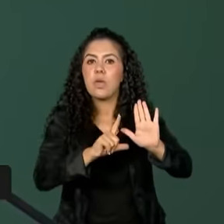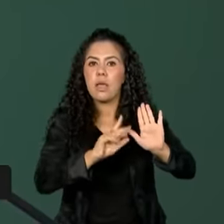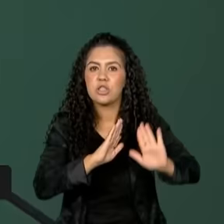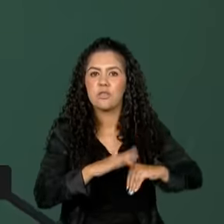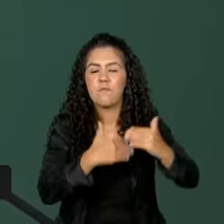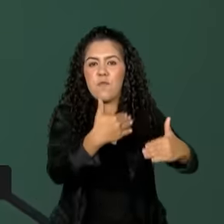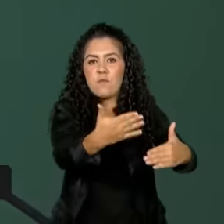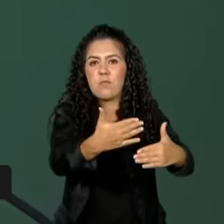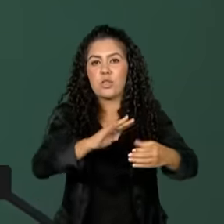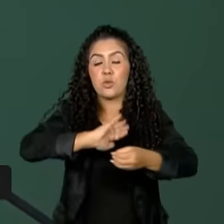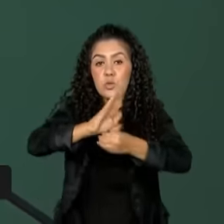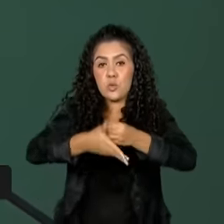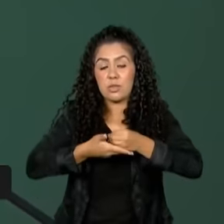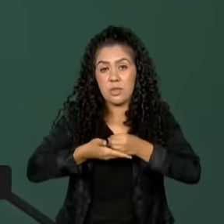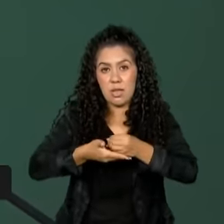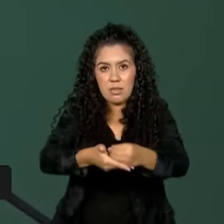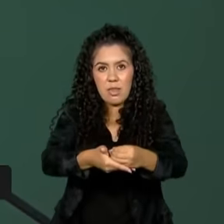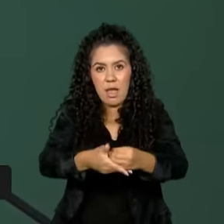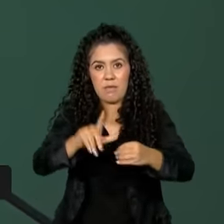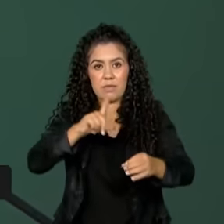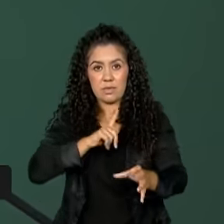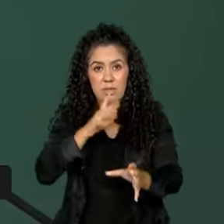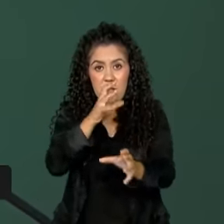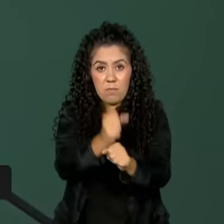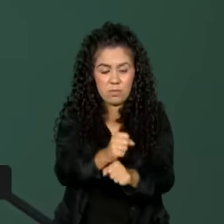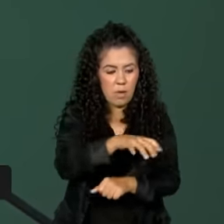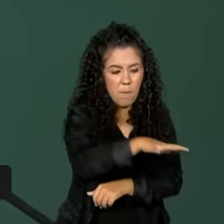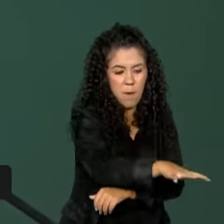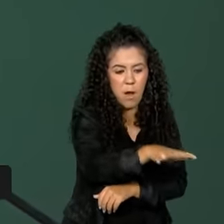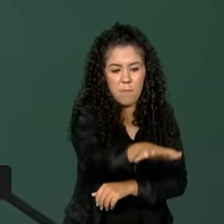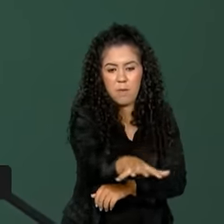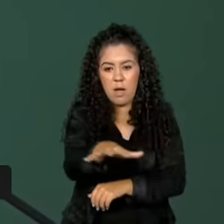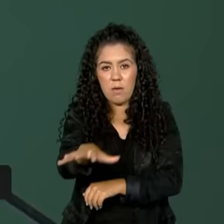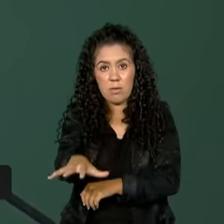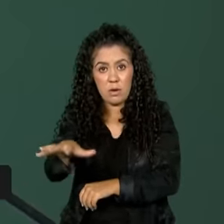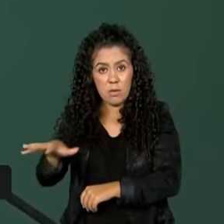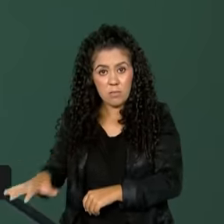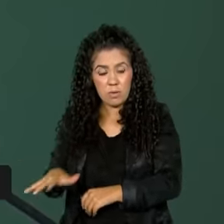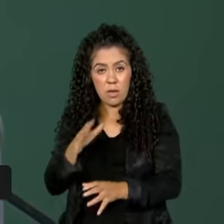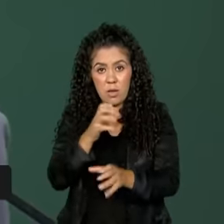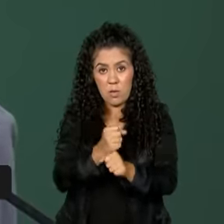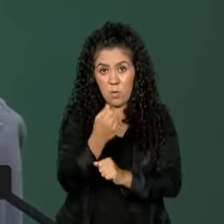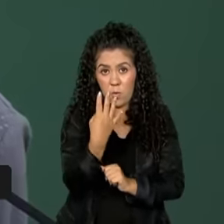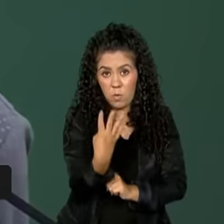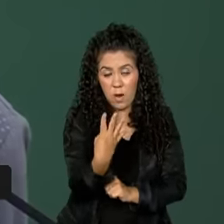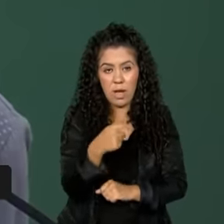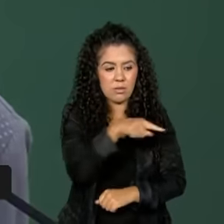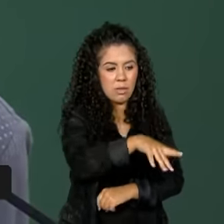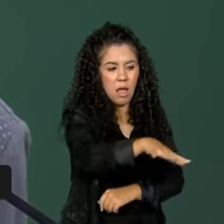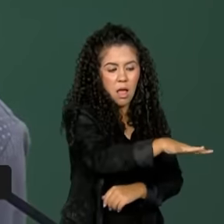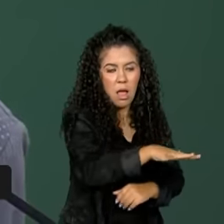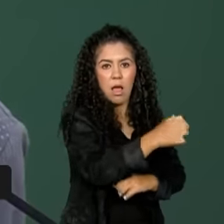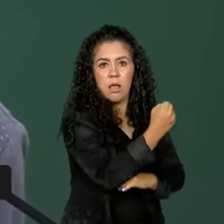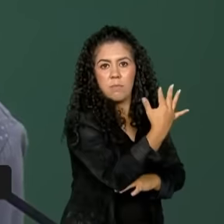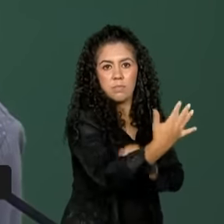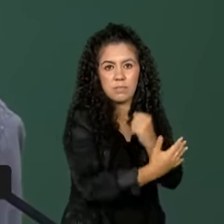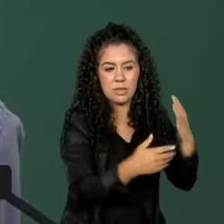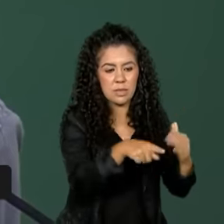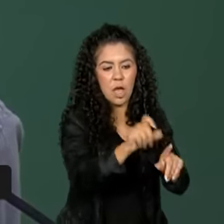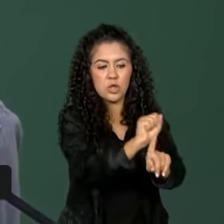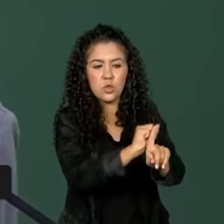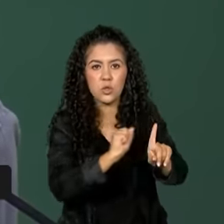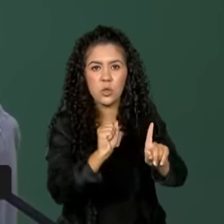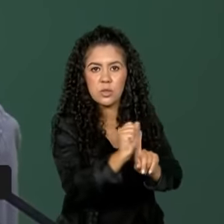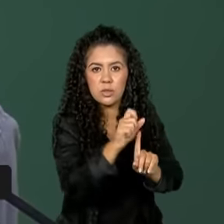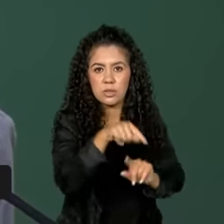sustentável nas suas 4 dimensões: na dimensão ambiental, na dimensão social,